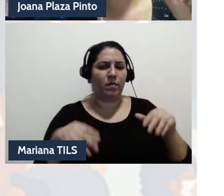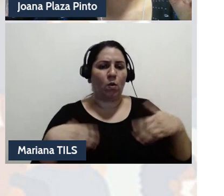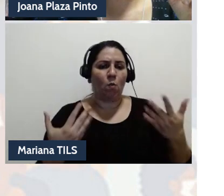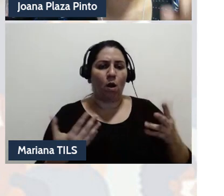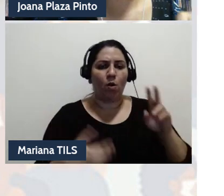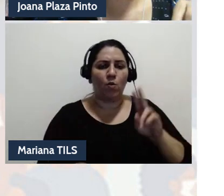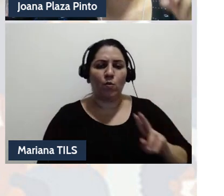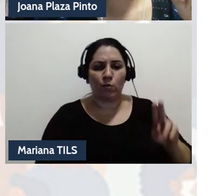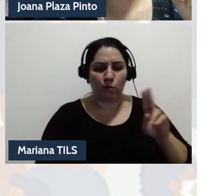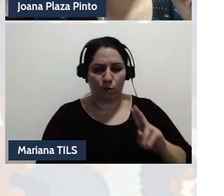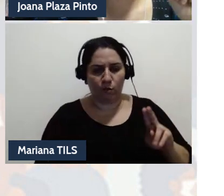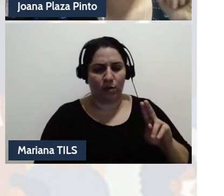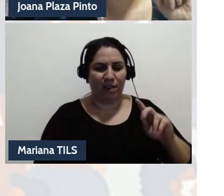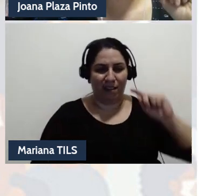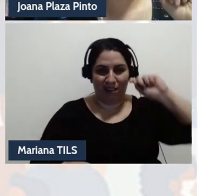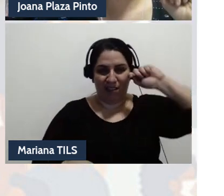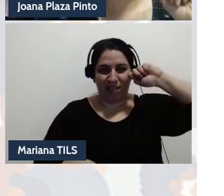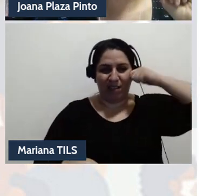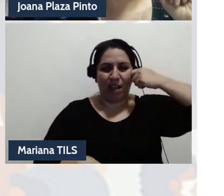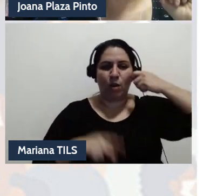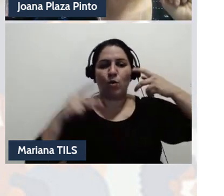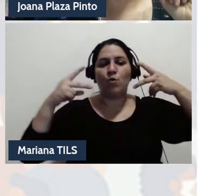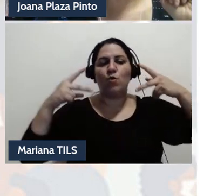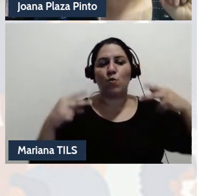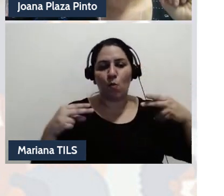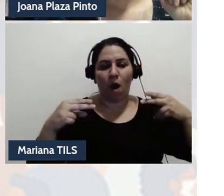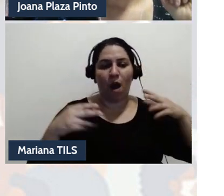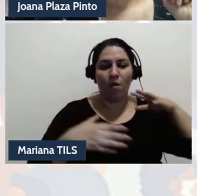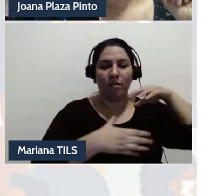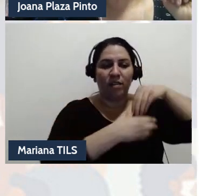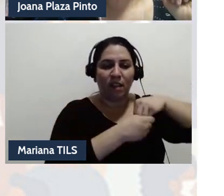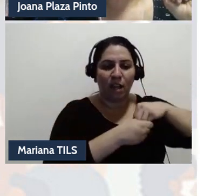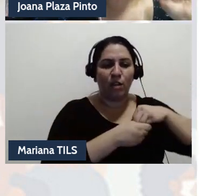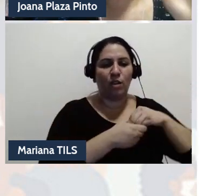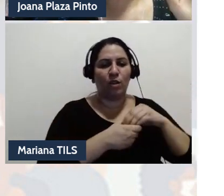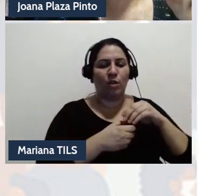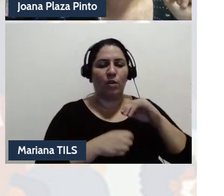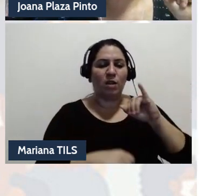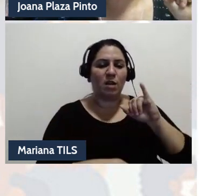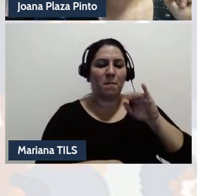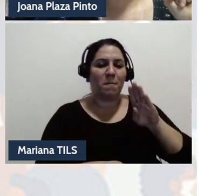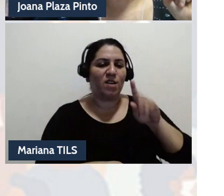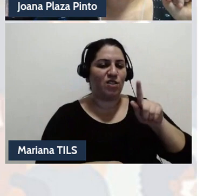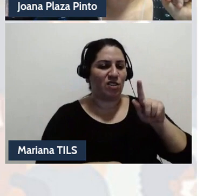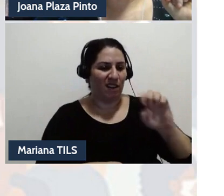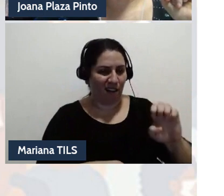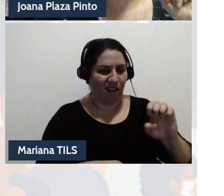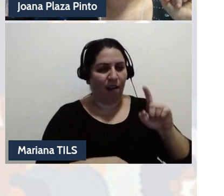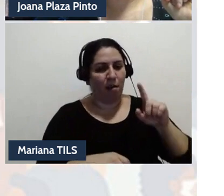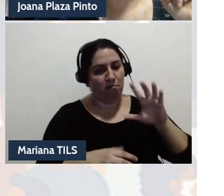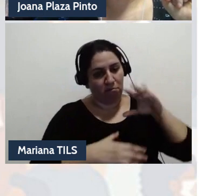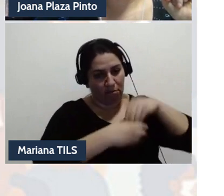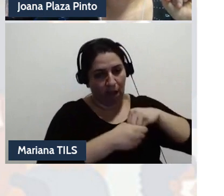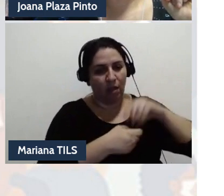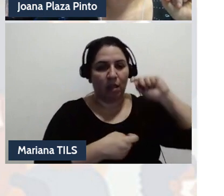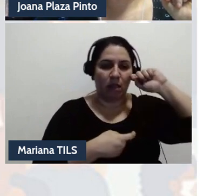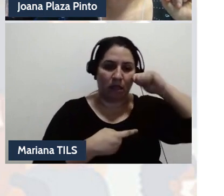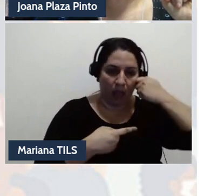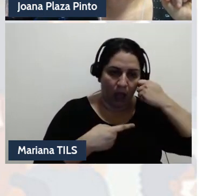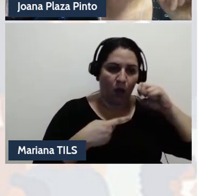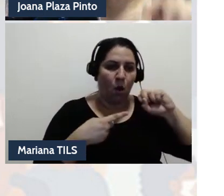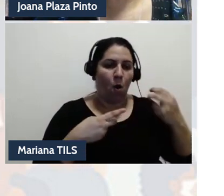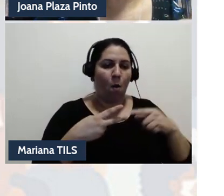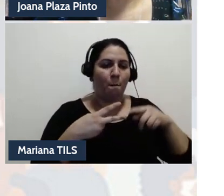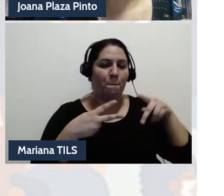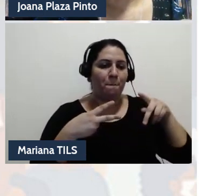usado como nas categorias do IBGE, né, pretos e pardos. Por que eu prestei atenção nisso aqui? Primeiro porque tem uma diferença que